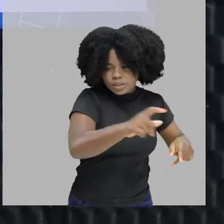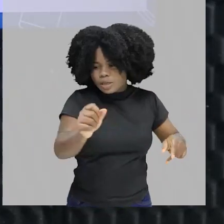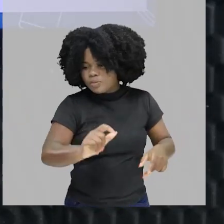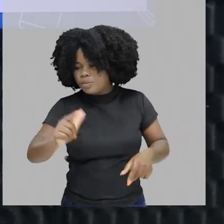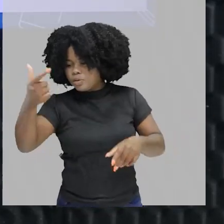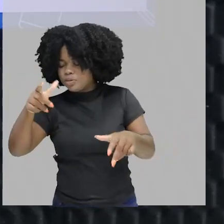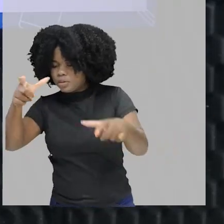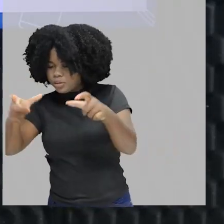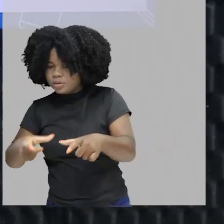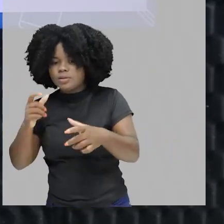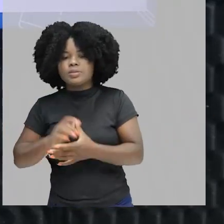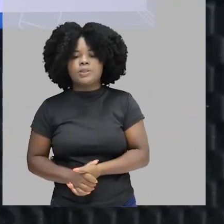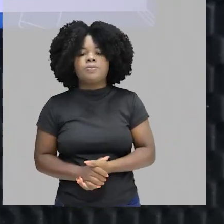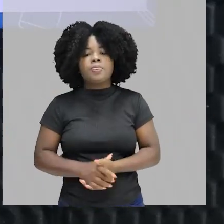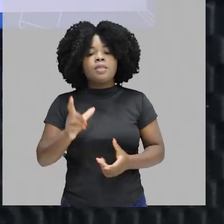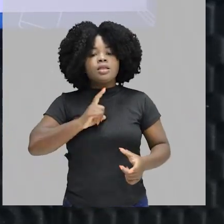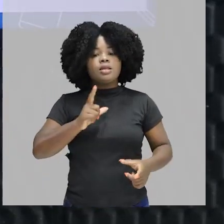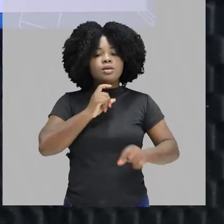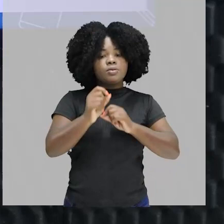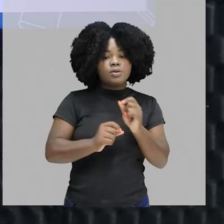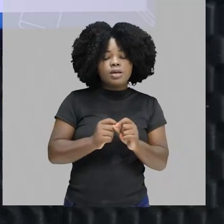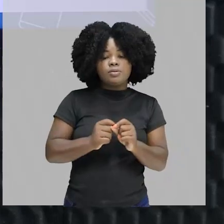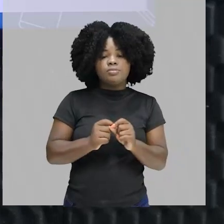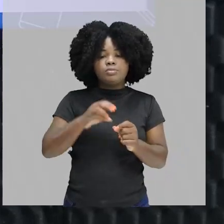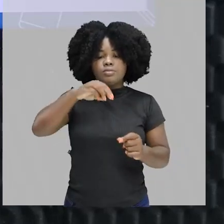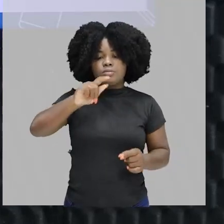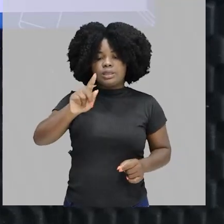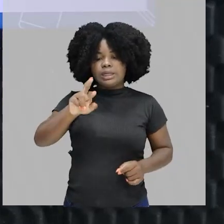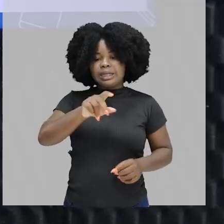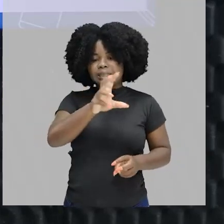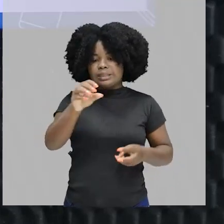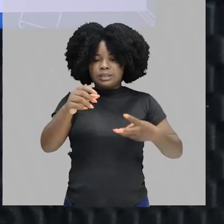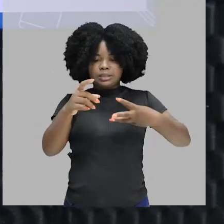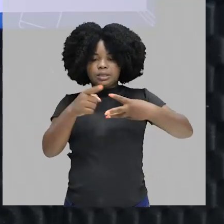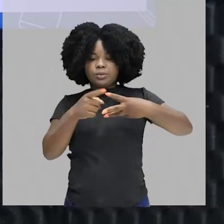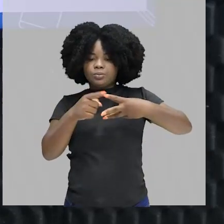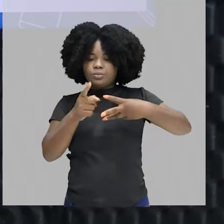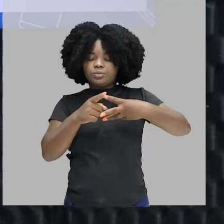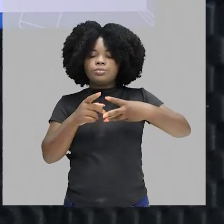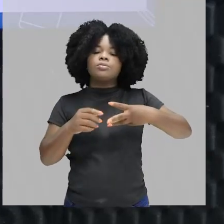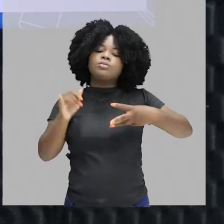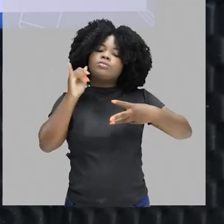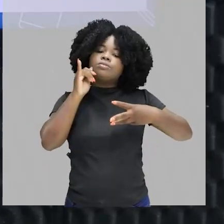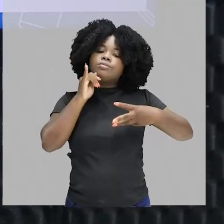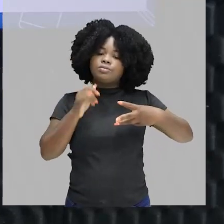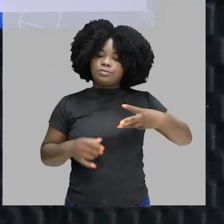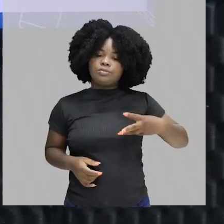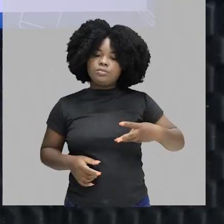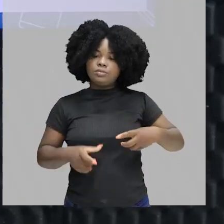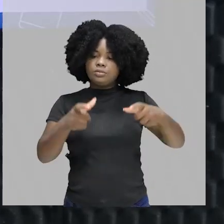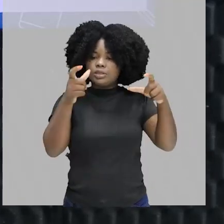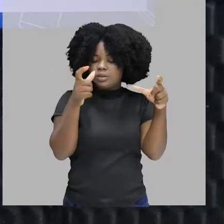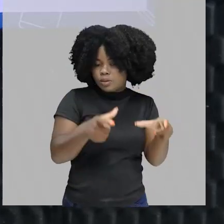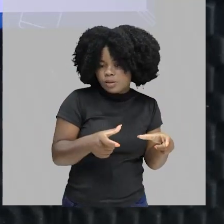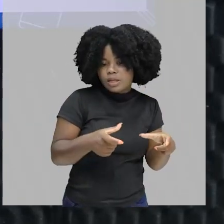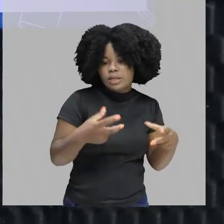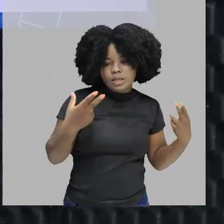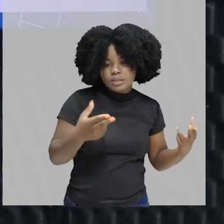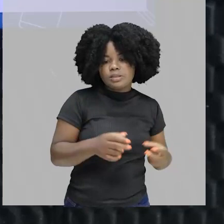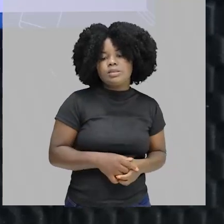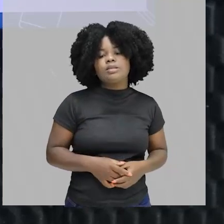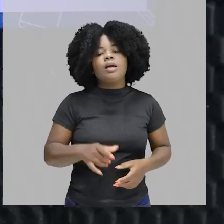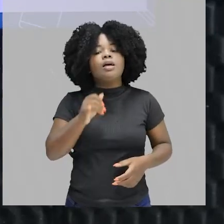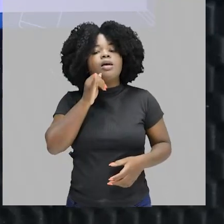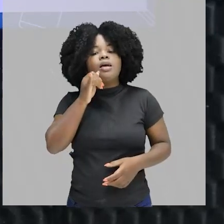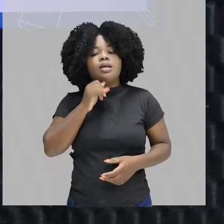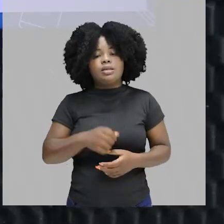ver o processo de migração atrelado dentro de um mesmo território. Por exemplo, movimentação da população do Nordeste,